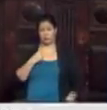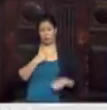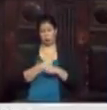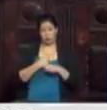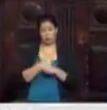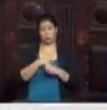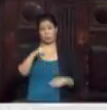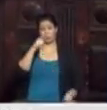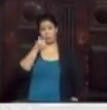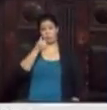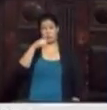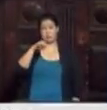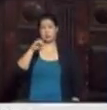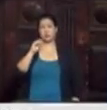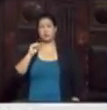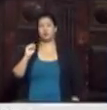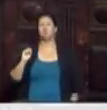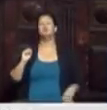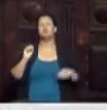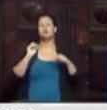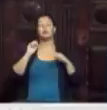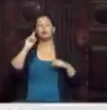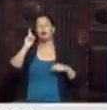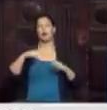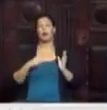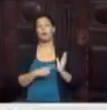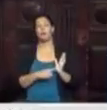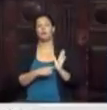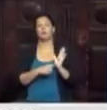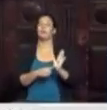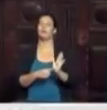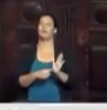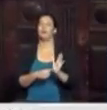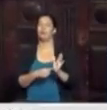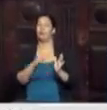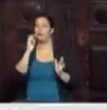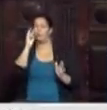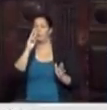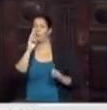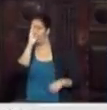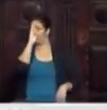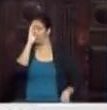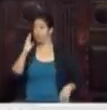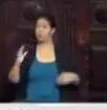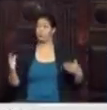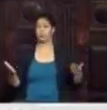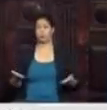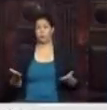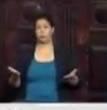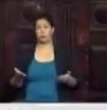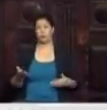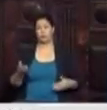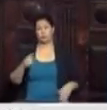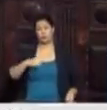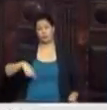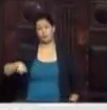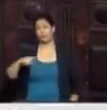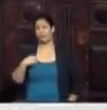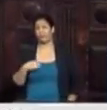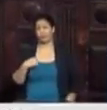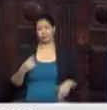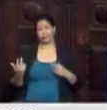deveria ter servido como uma espécie de diretriz para que hoje não estivéssemos na situação em que